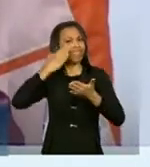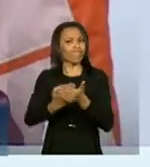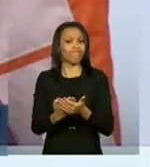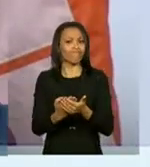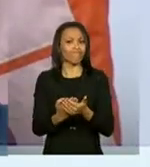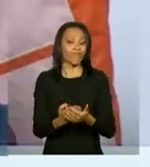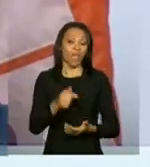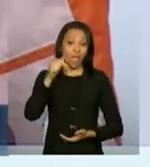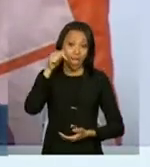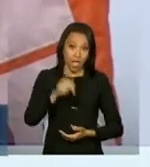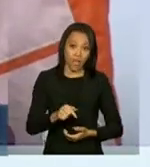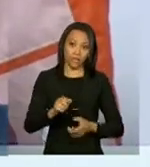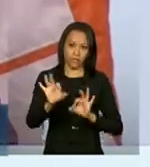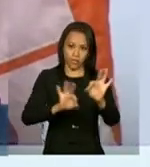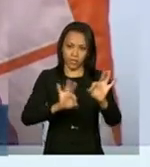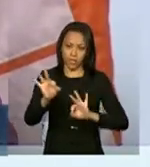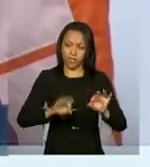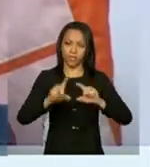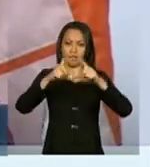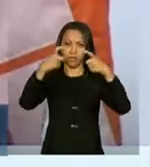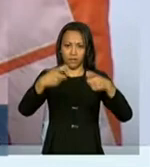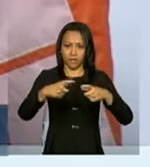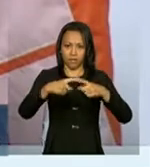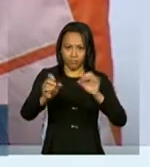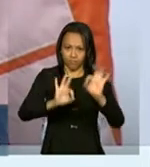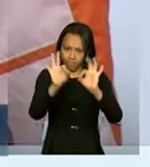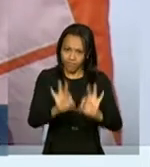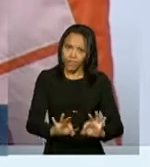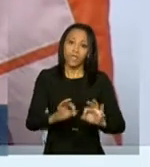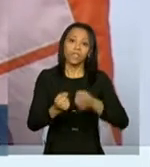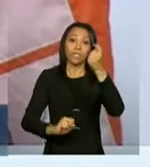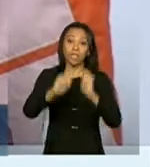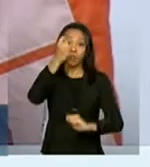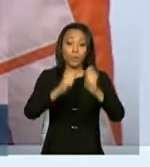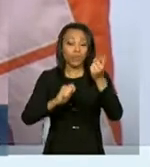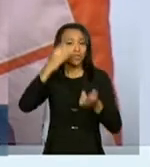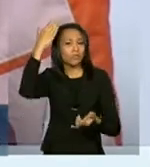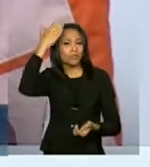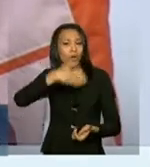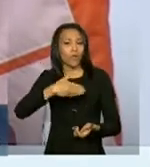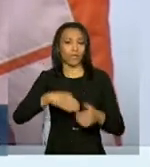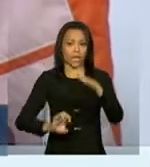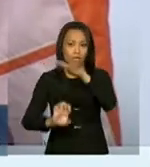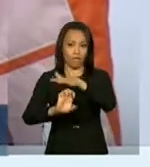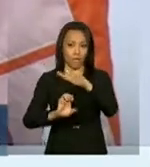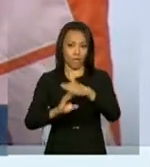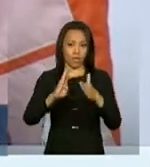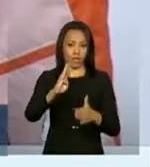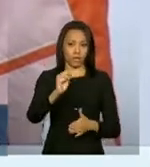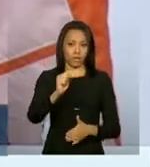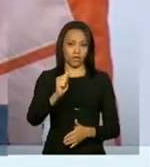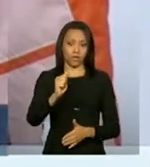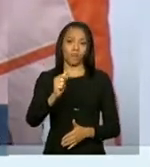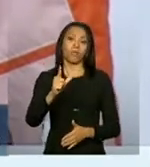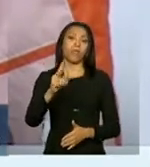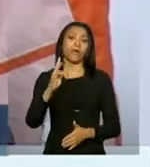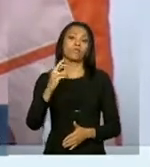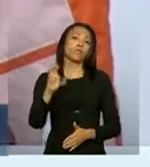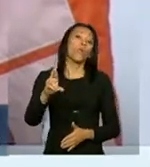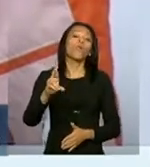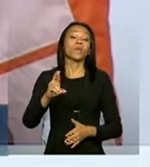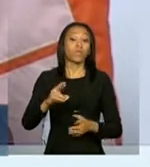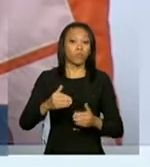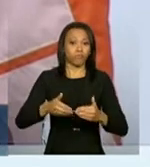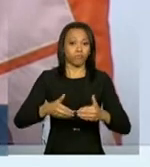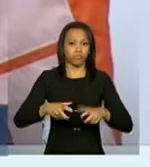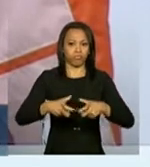Essa planta industrial expressa, portanto, a confiança da Baltô na continuidade do crescimento da indústria e